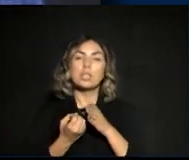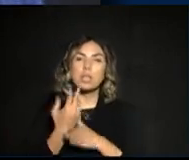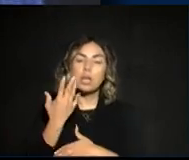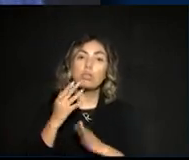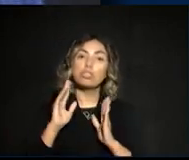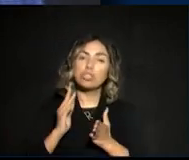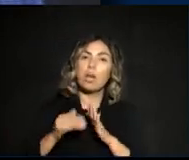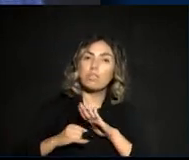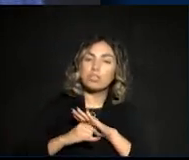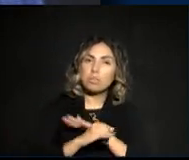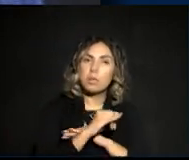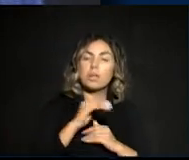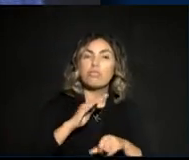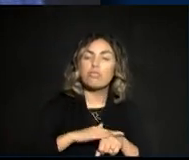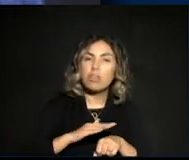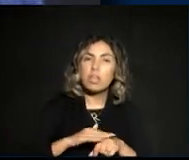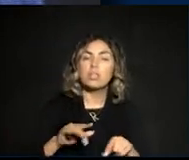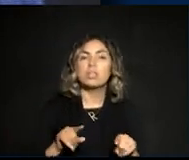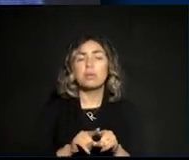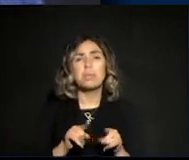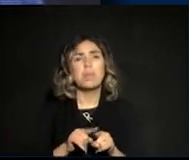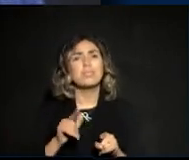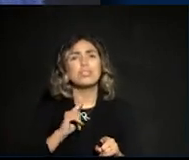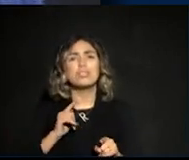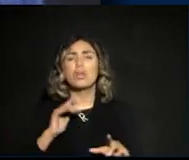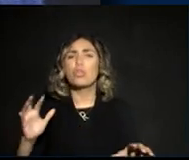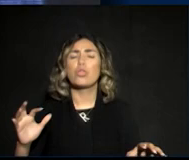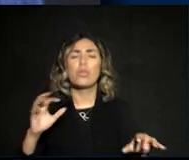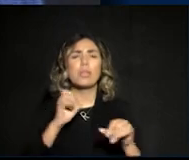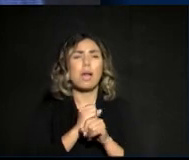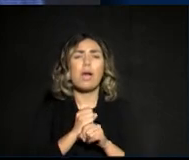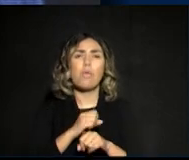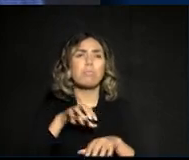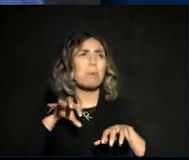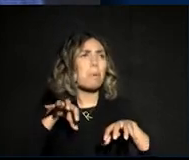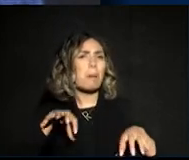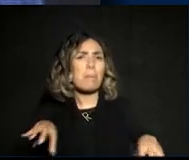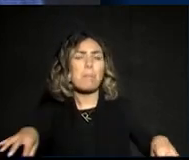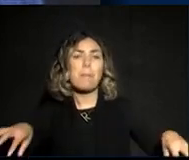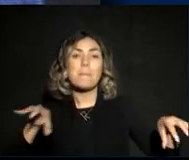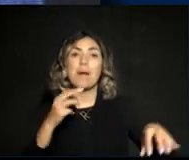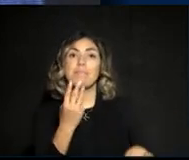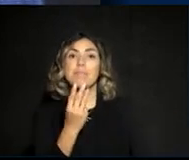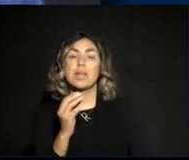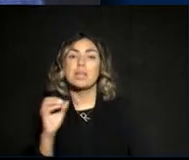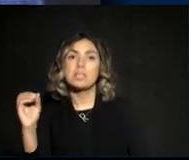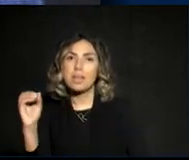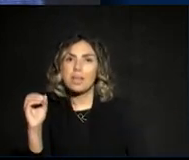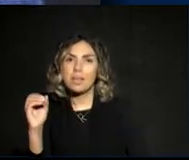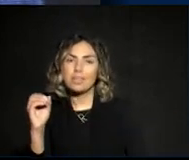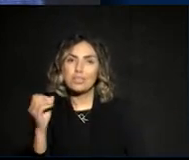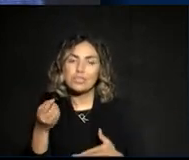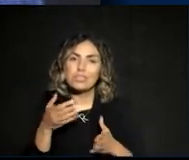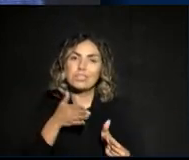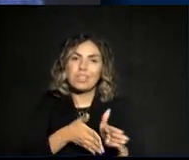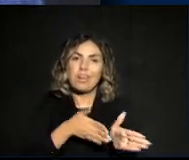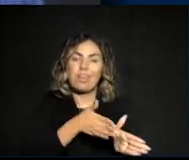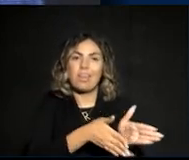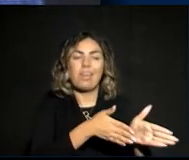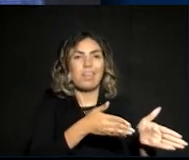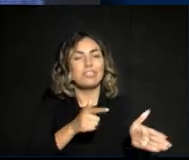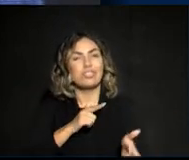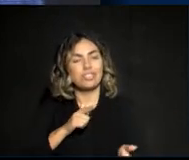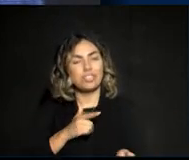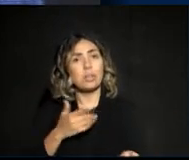usando investimento cruzado usando criatividade são mais 300 cidades em São Paulo cortadas pelos trilhos dos trens olha